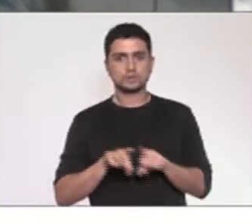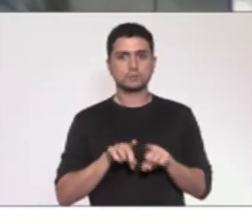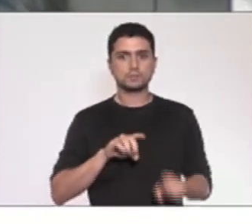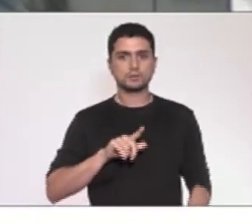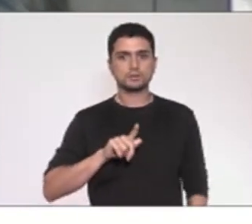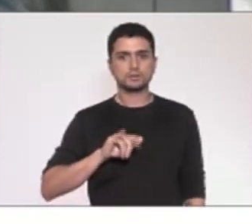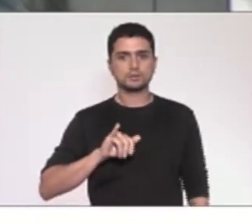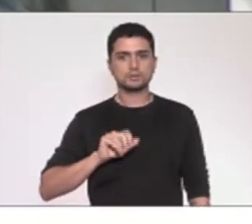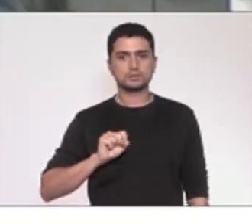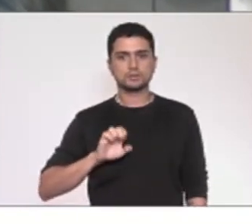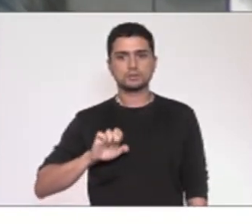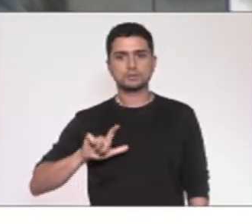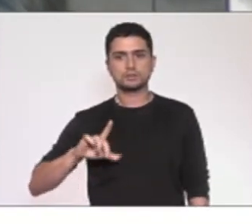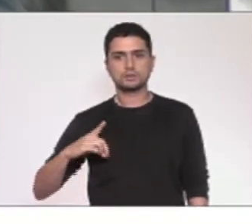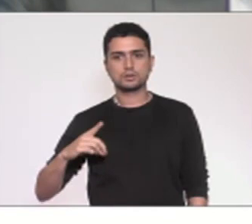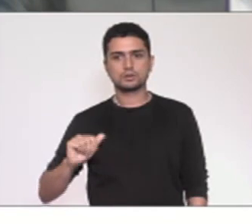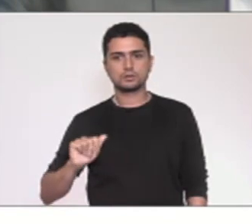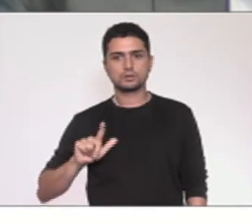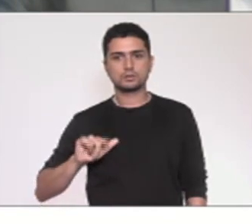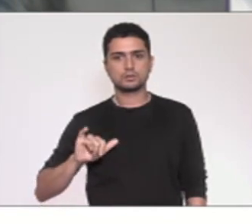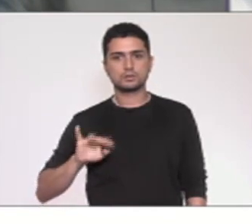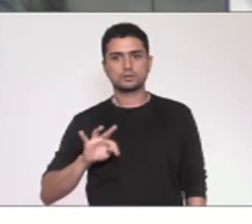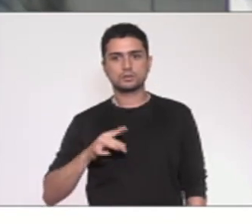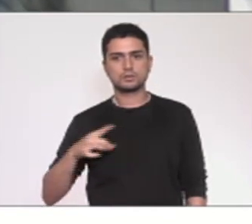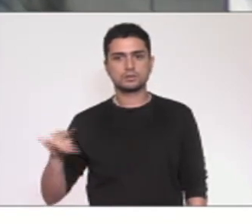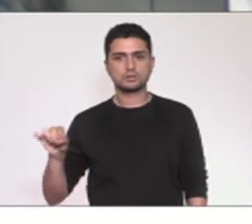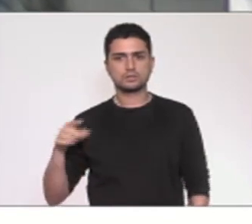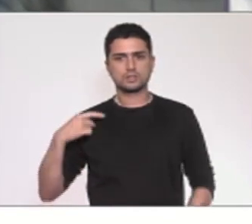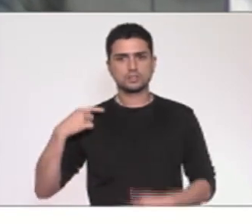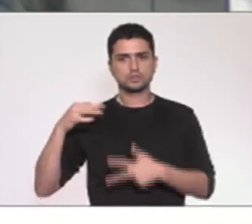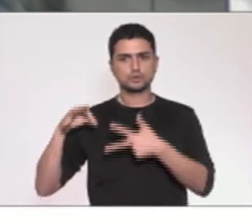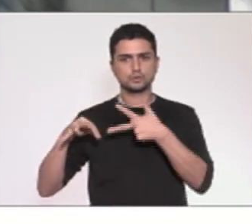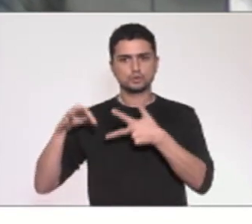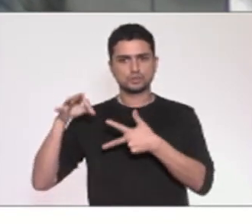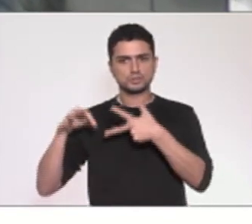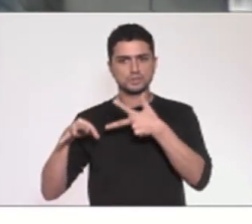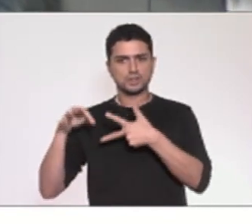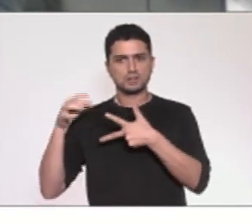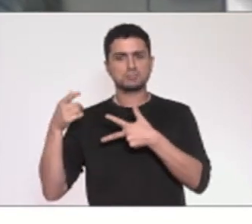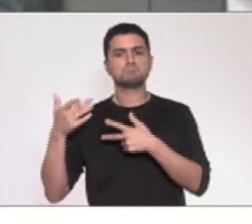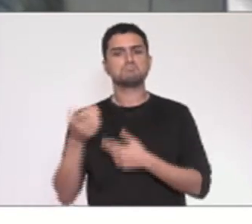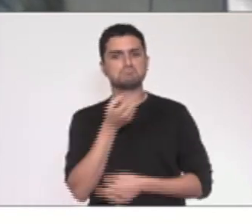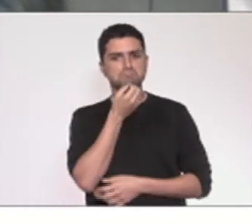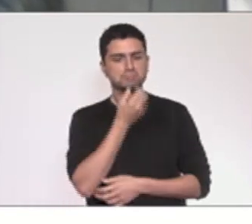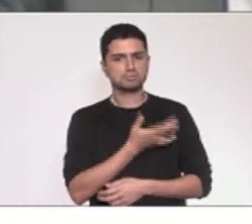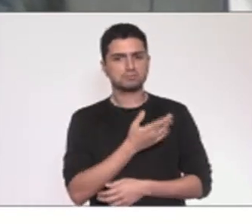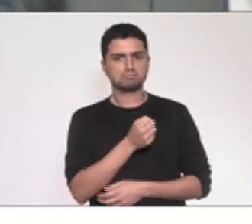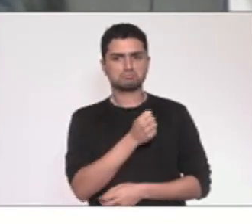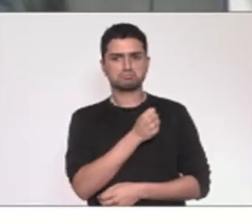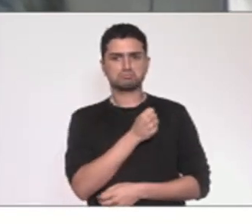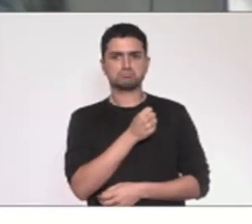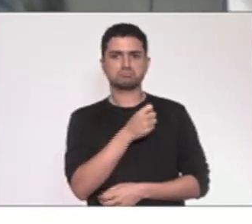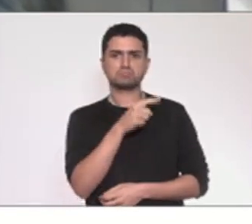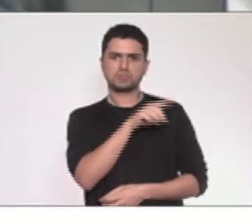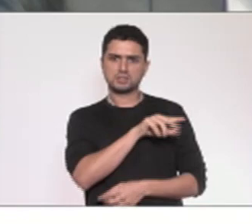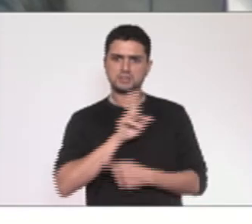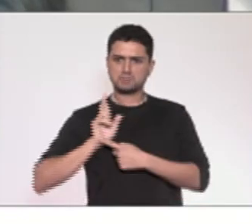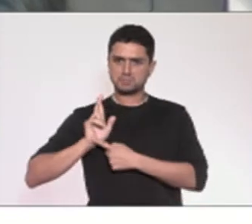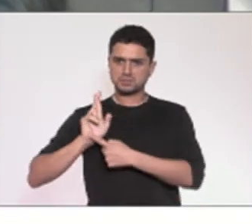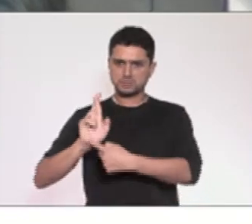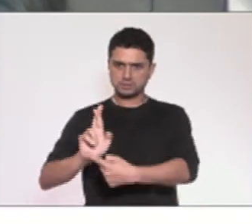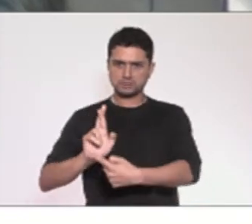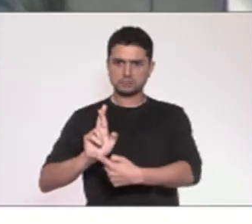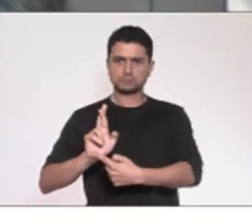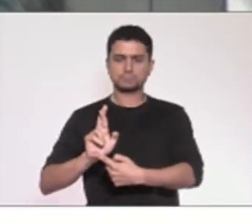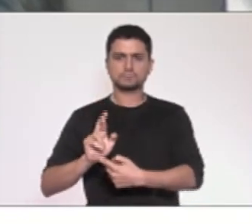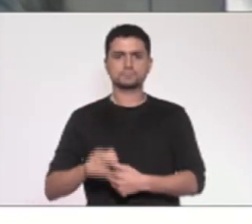Leitão, amigos queridos do Poder Judiciário, que muito bem representam o Tribunal de Justiça do Estado do Rio de